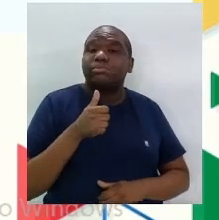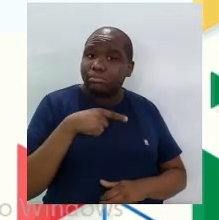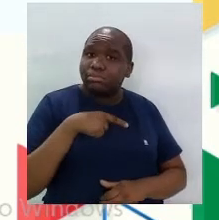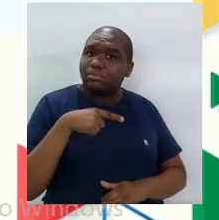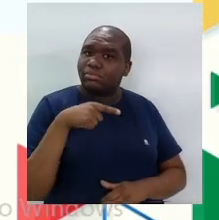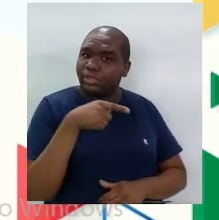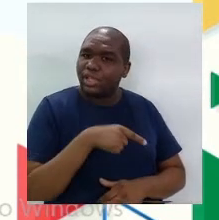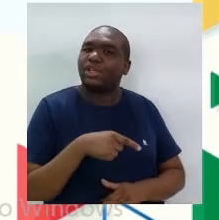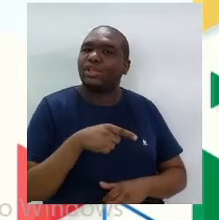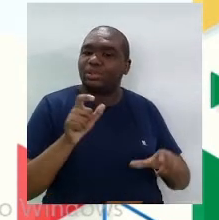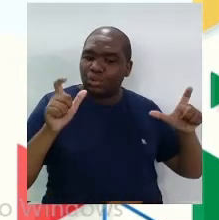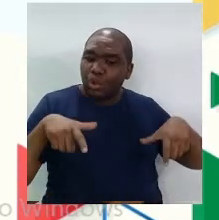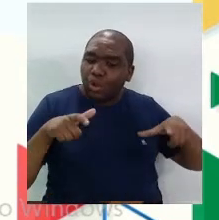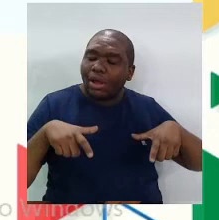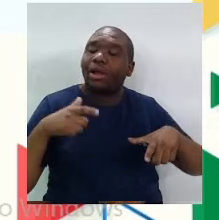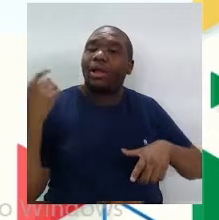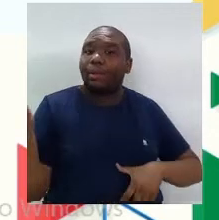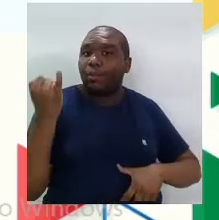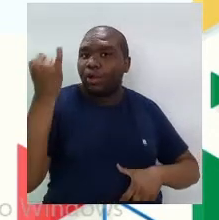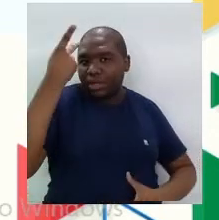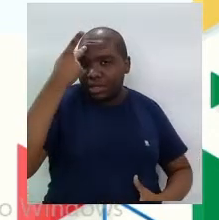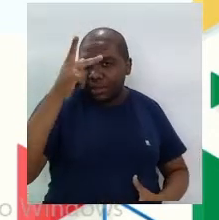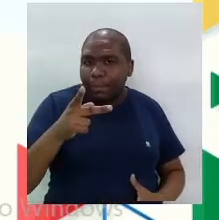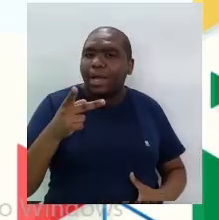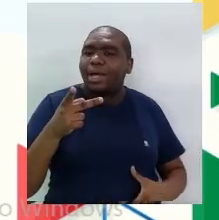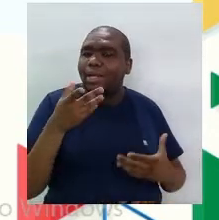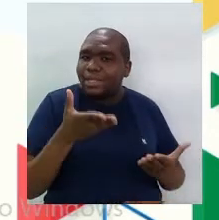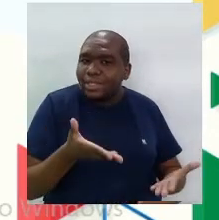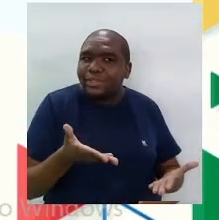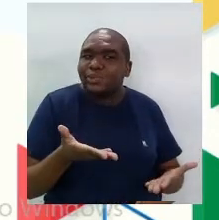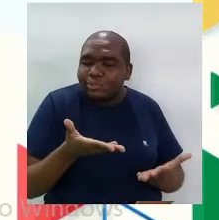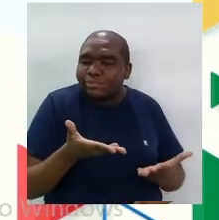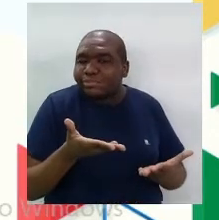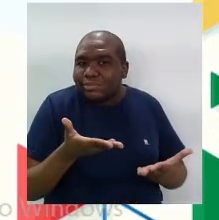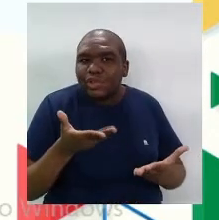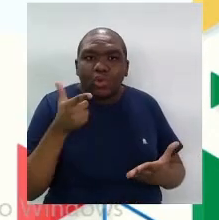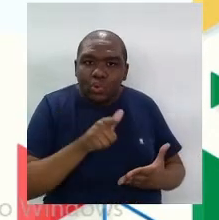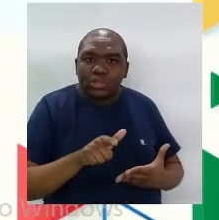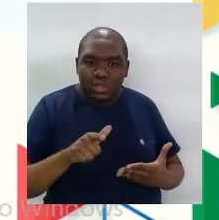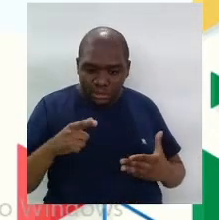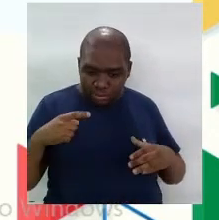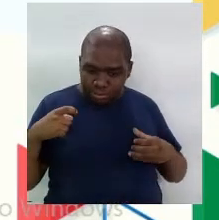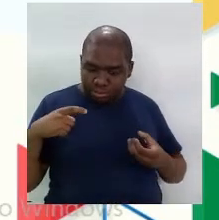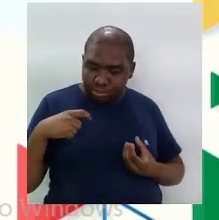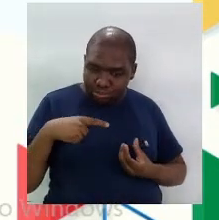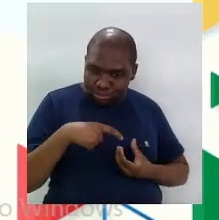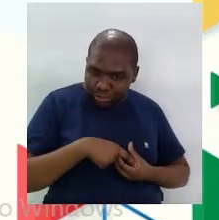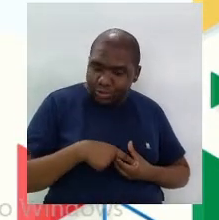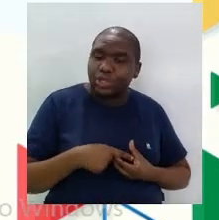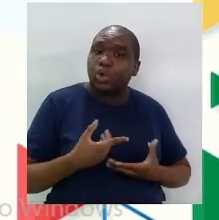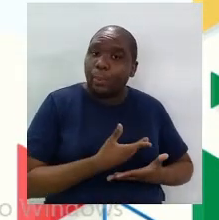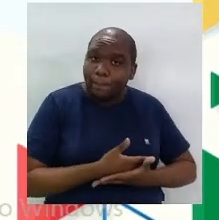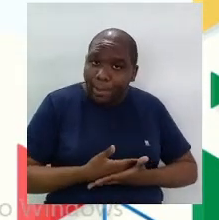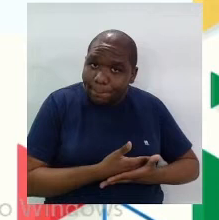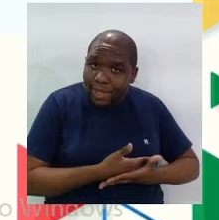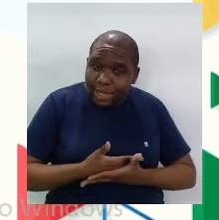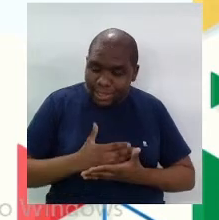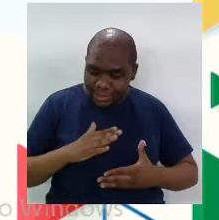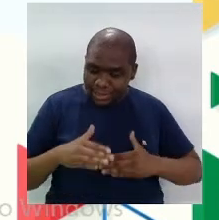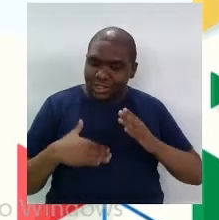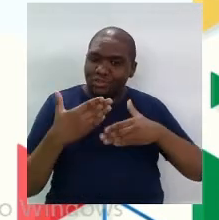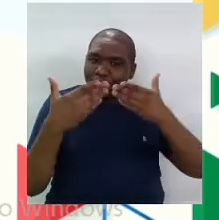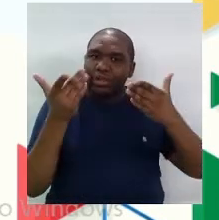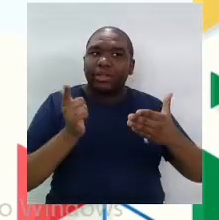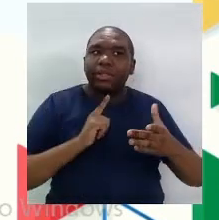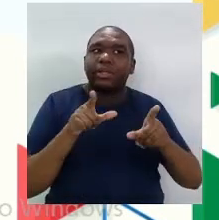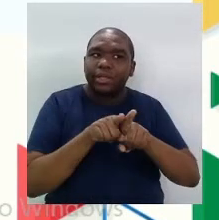vai servir de local para a fecundação e é também para o desenvolvimento do bebê,